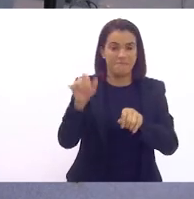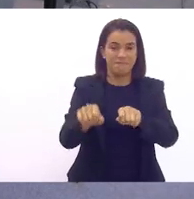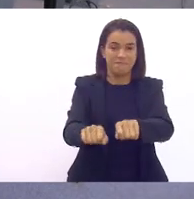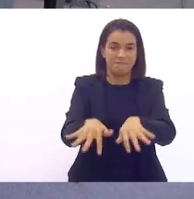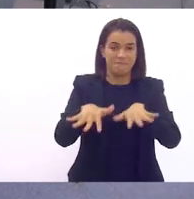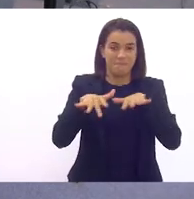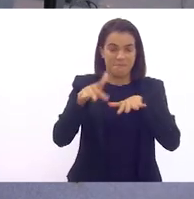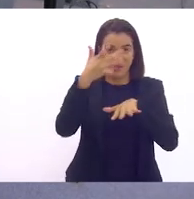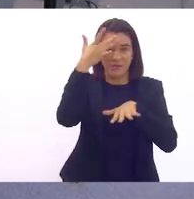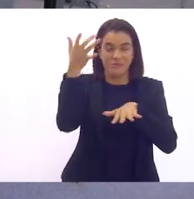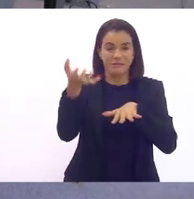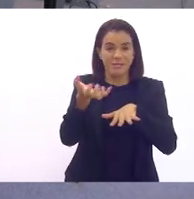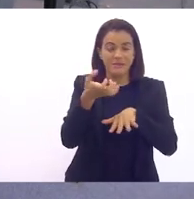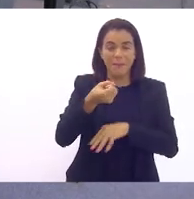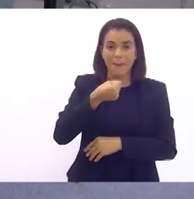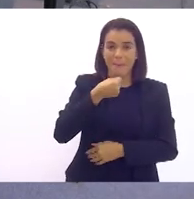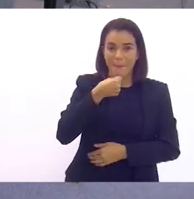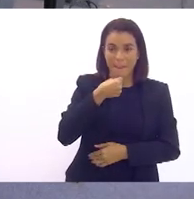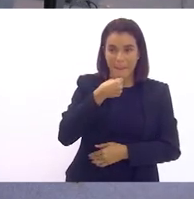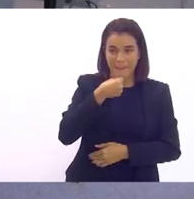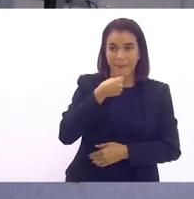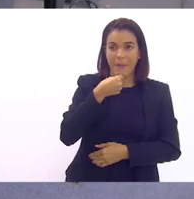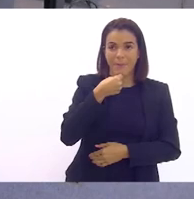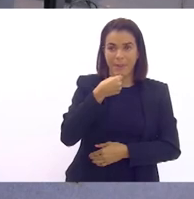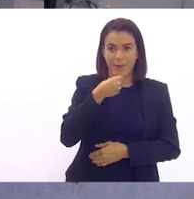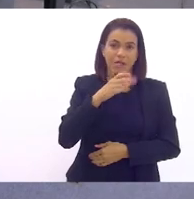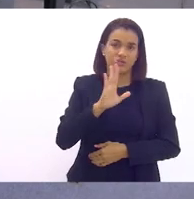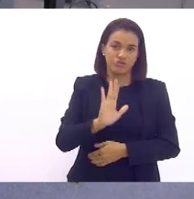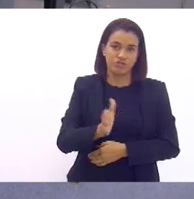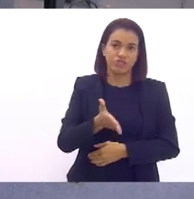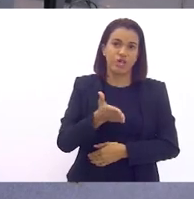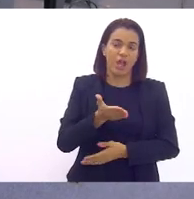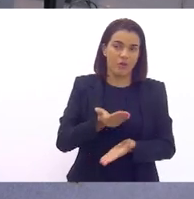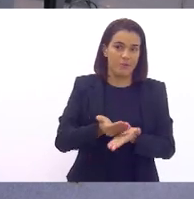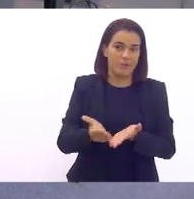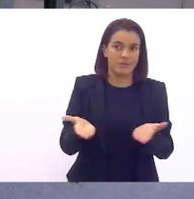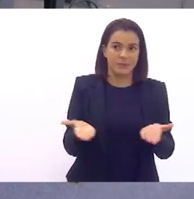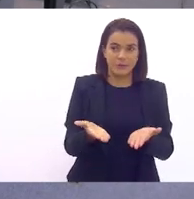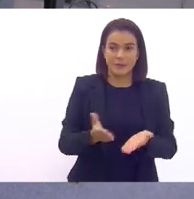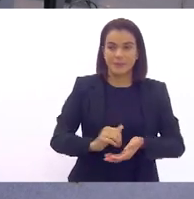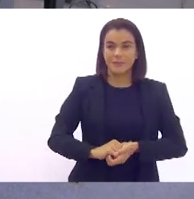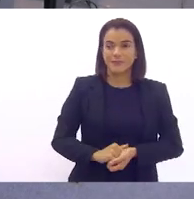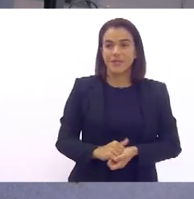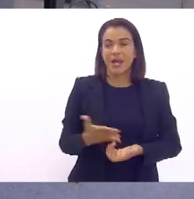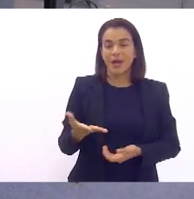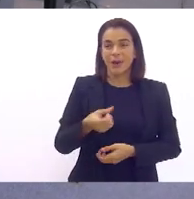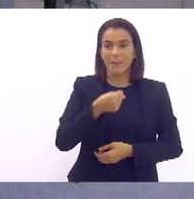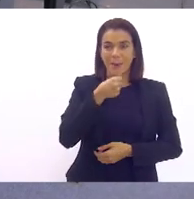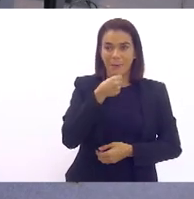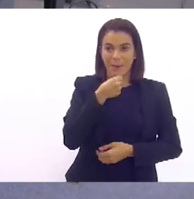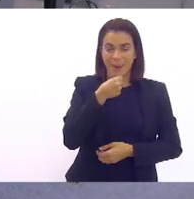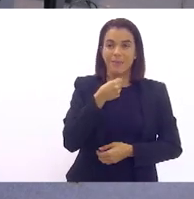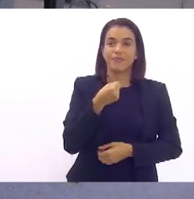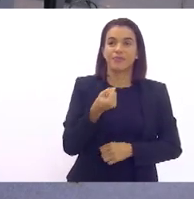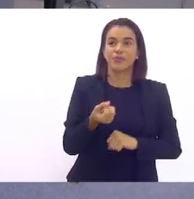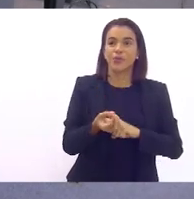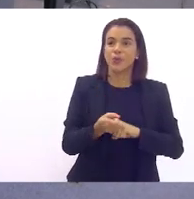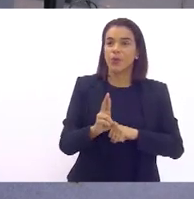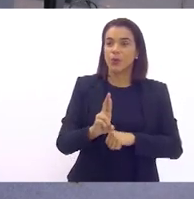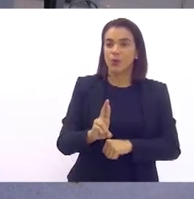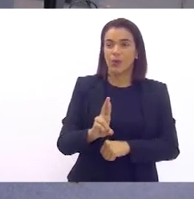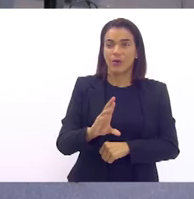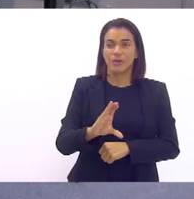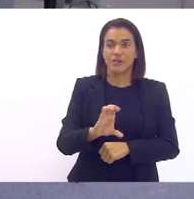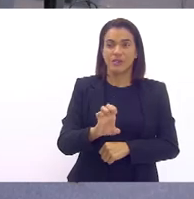quiser fazer uso da palavra aí já vai adiantando também essa parte então com a palavra Dr Celso pancera por